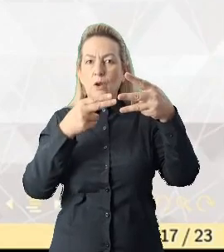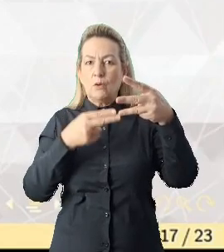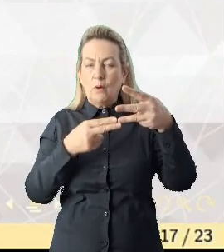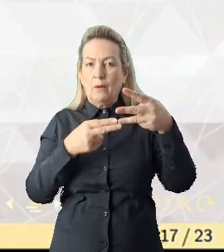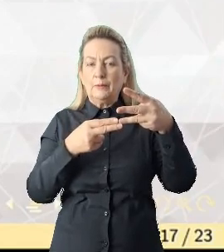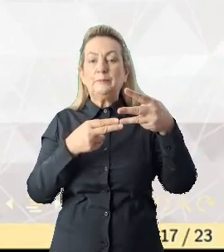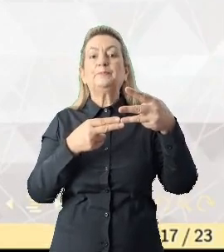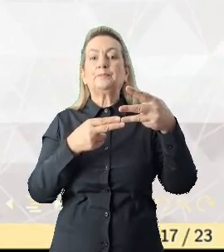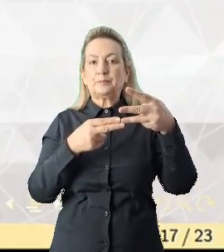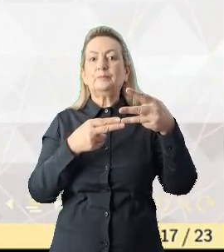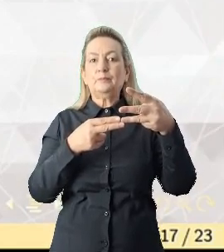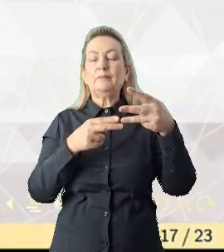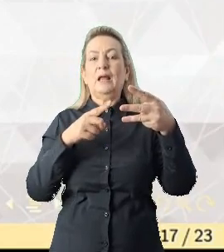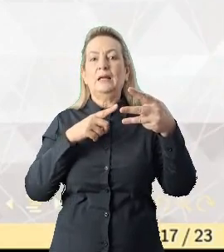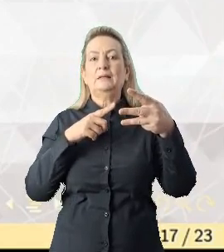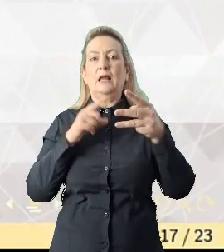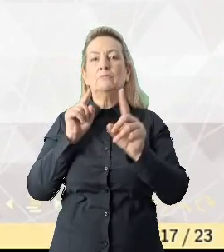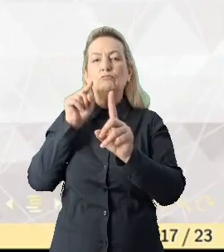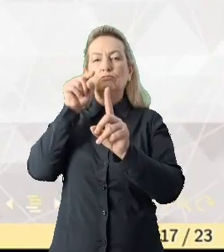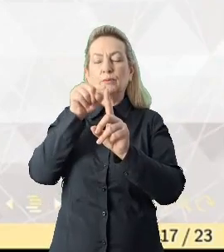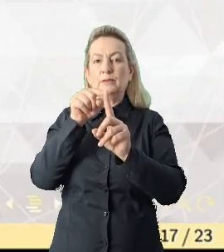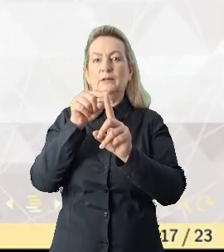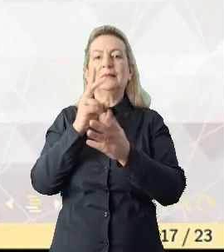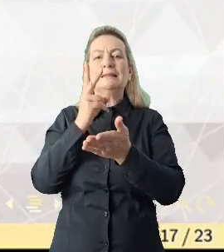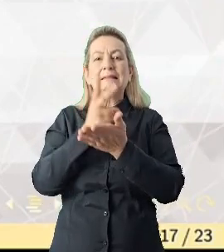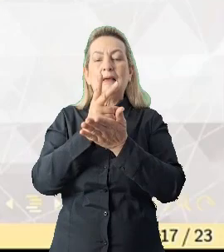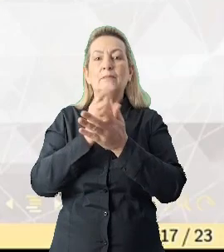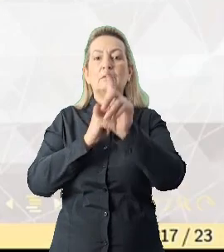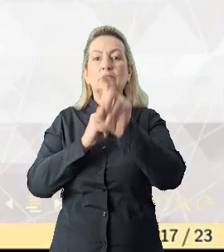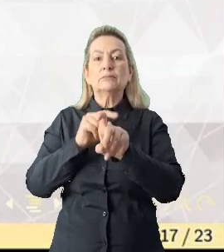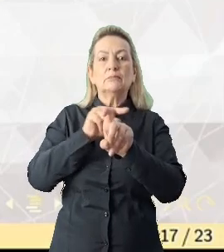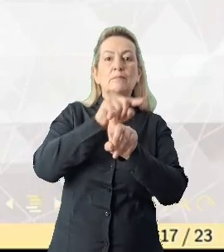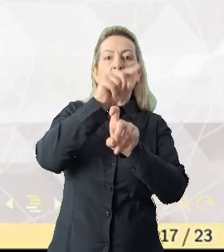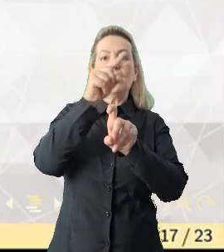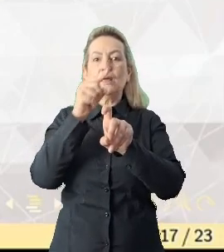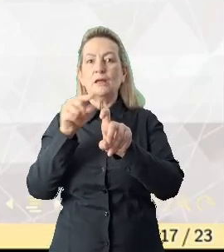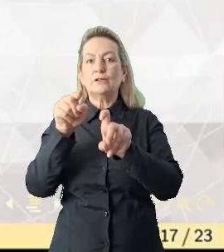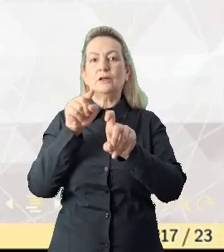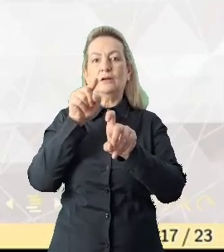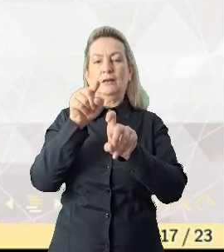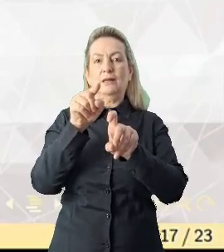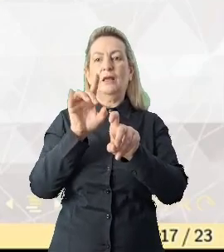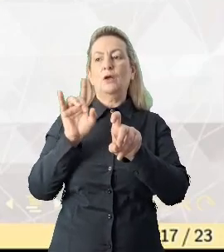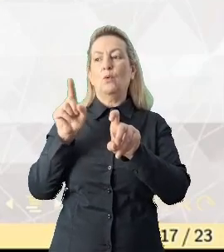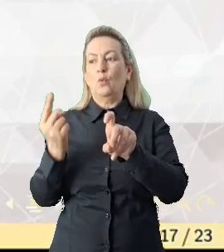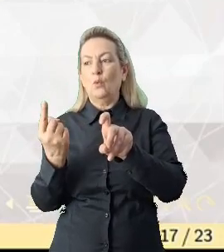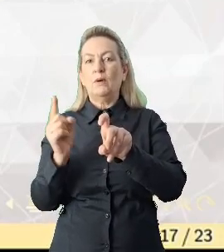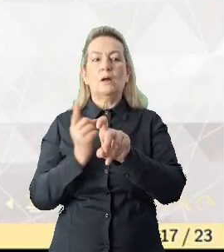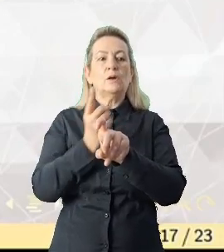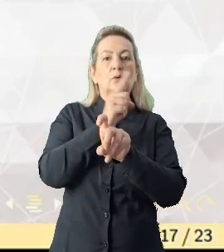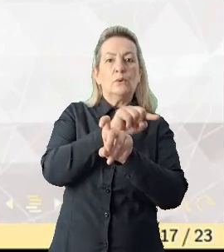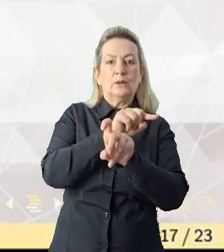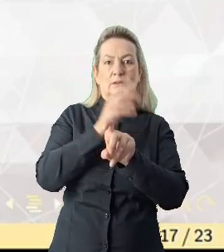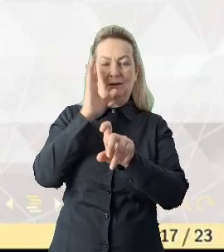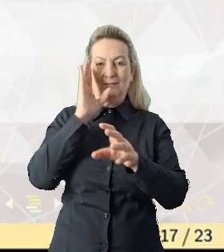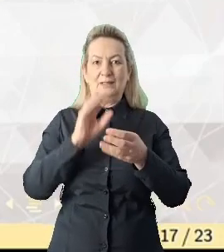onde os três valores forem iguais. Caso contrário, sempre a mediana no centro e uma delas, né, uma de